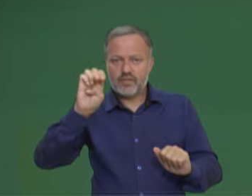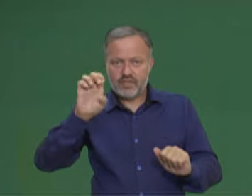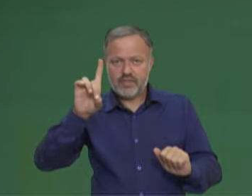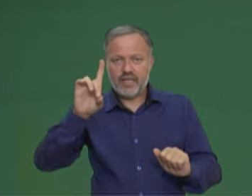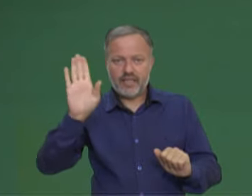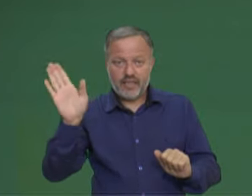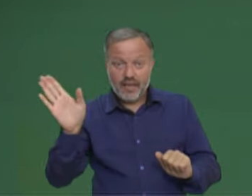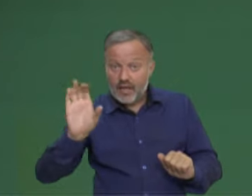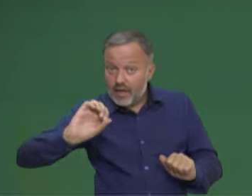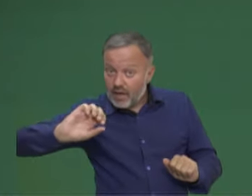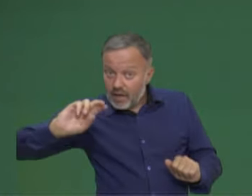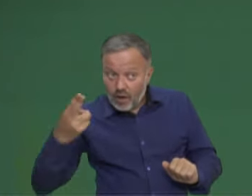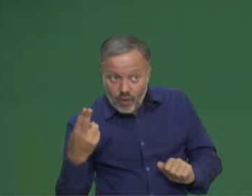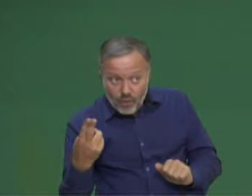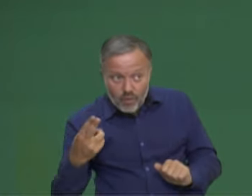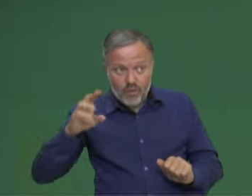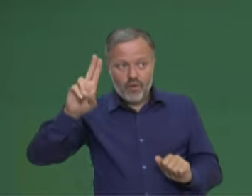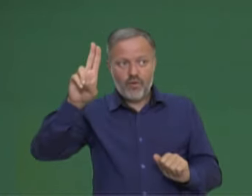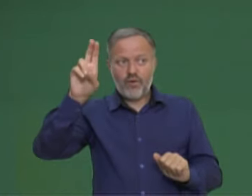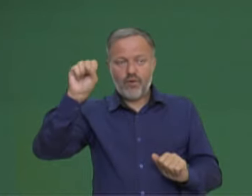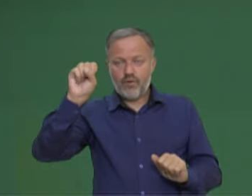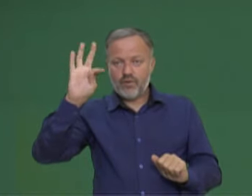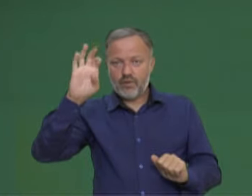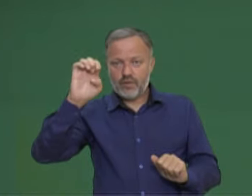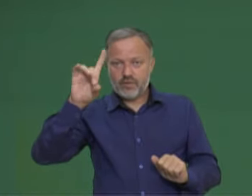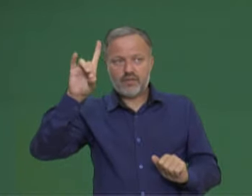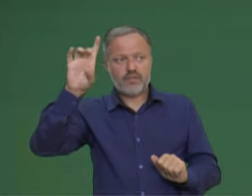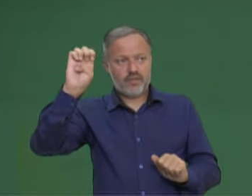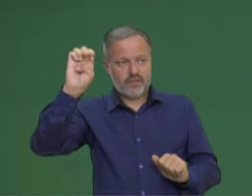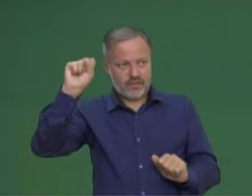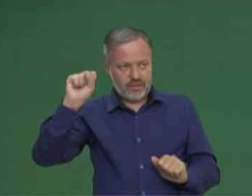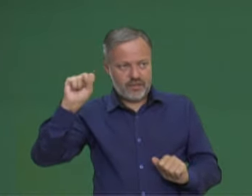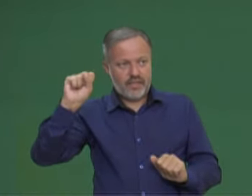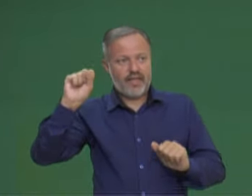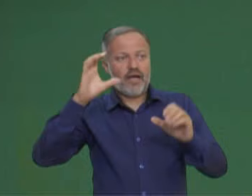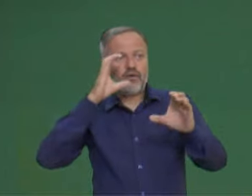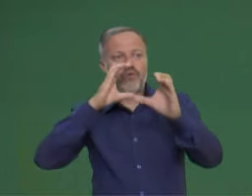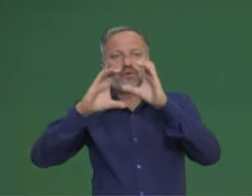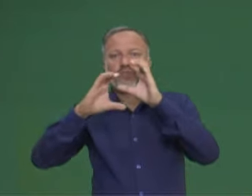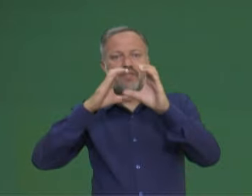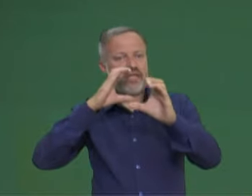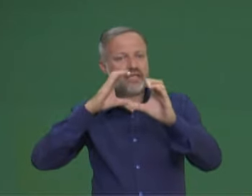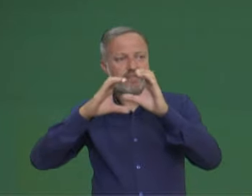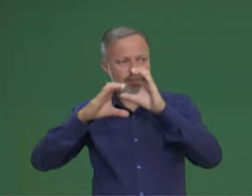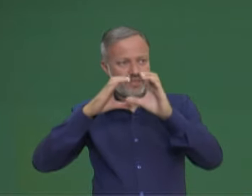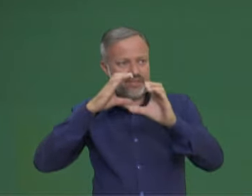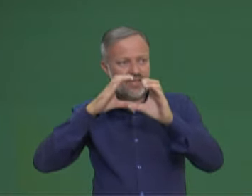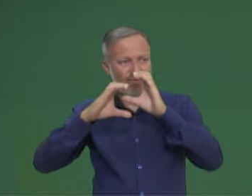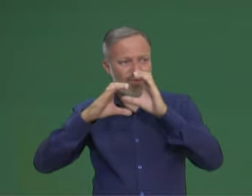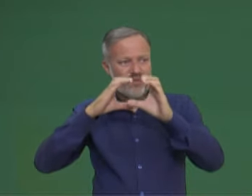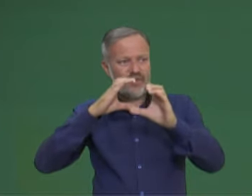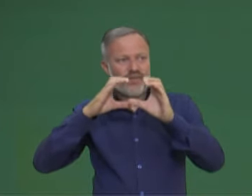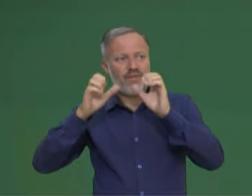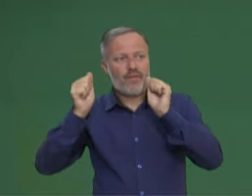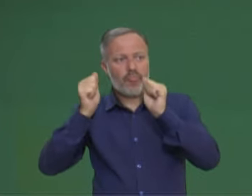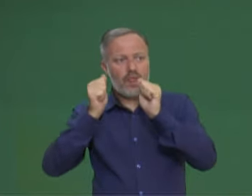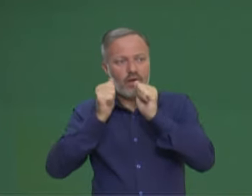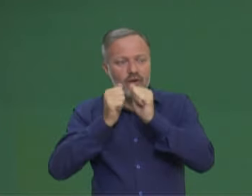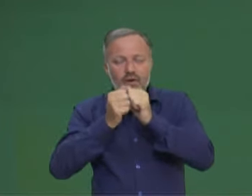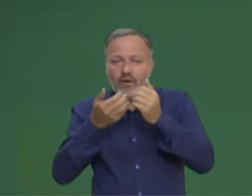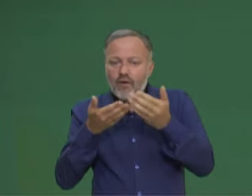la forma mais respetuosa de hacerlo. Ok? Então, aqui eu trouxe para vocês entenderem aí, tutea-me,